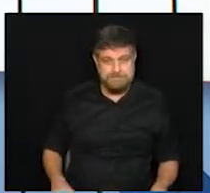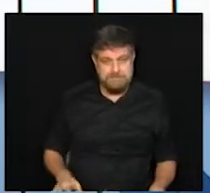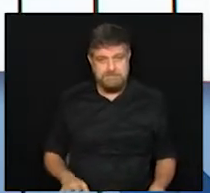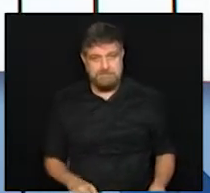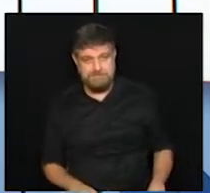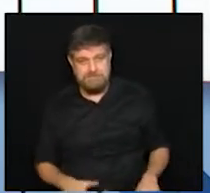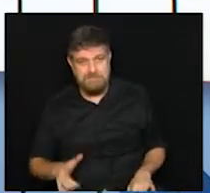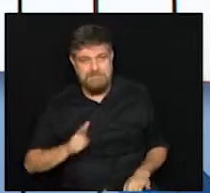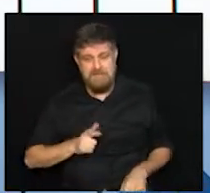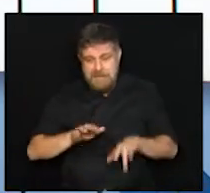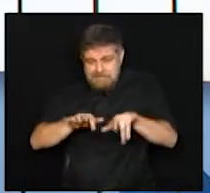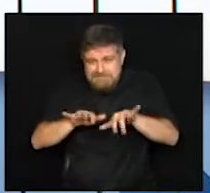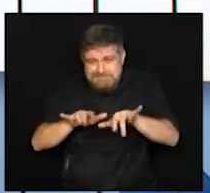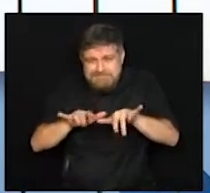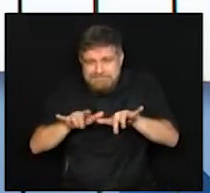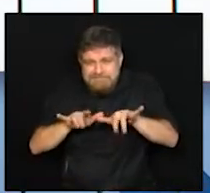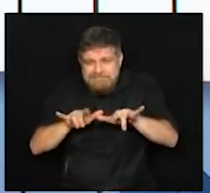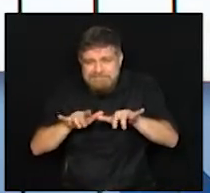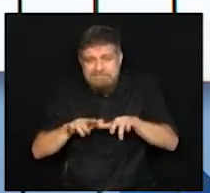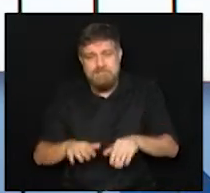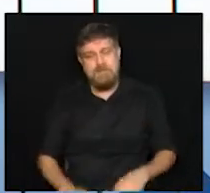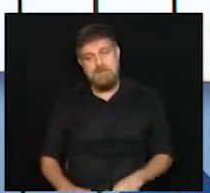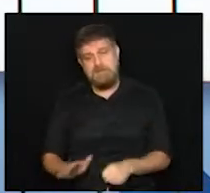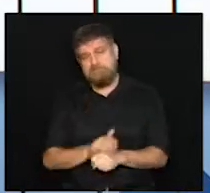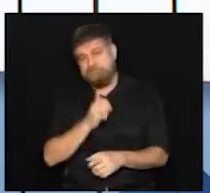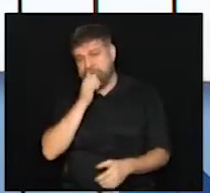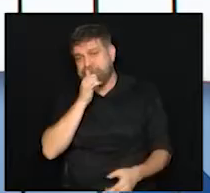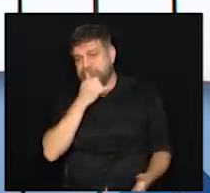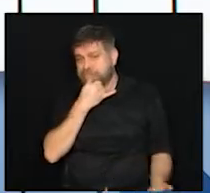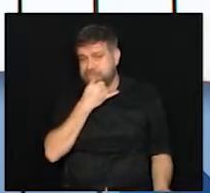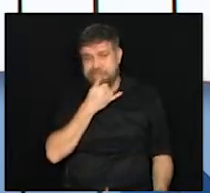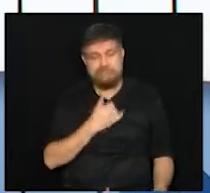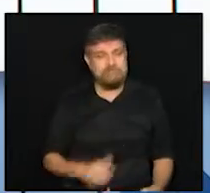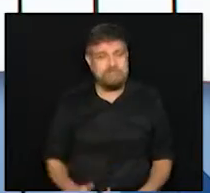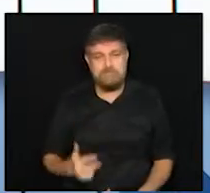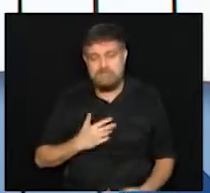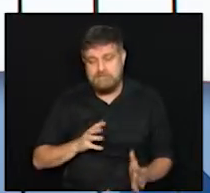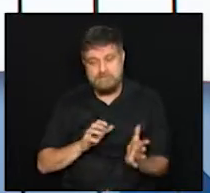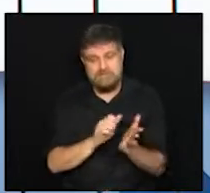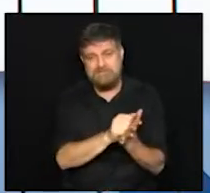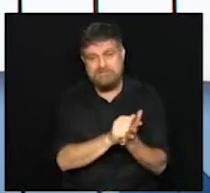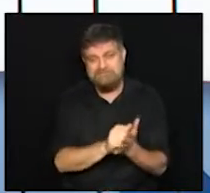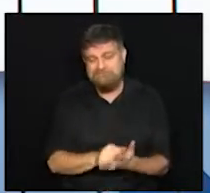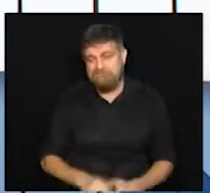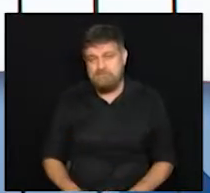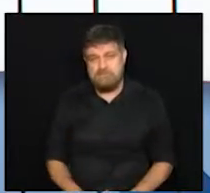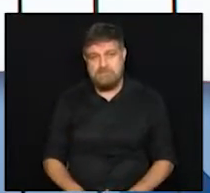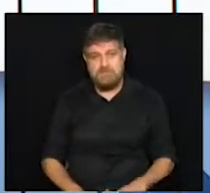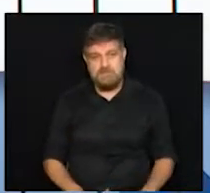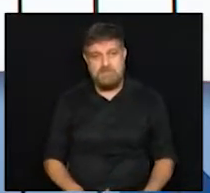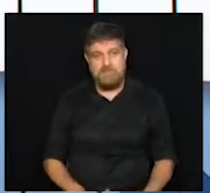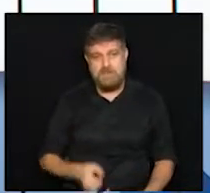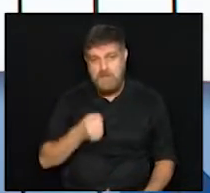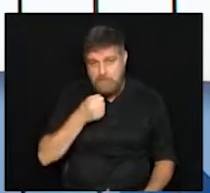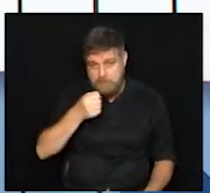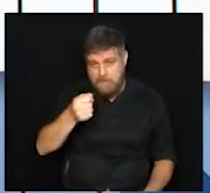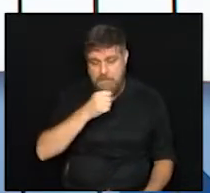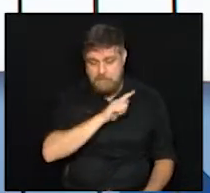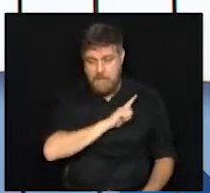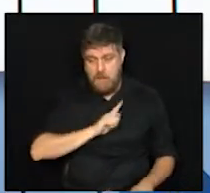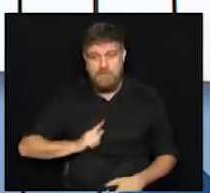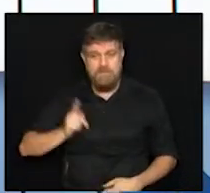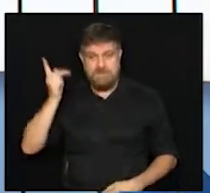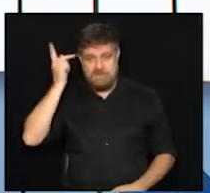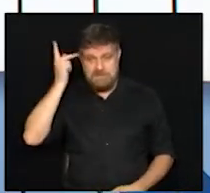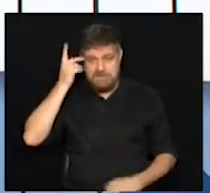a muita gente entrando no sistema, infelizmente não conseguiu fazer o agendamento. E em coletiva, o governo de São